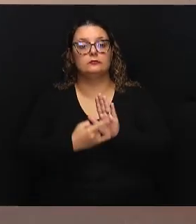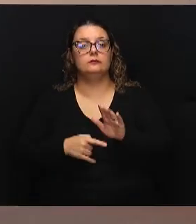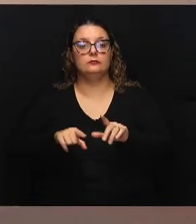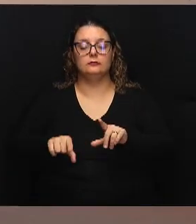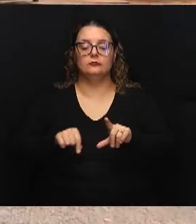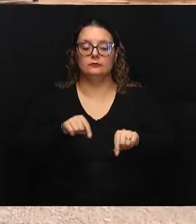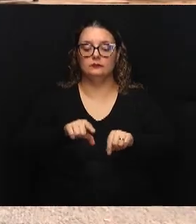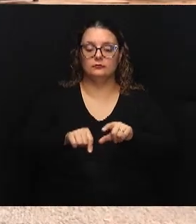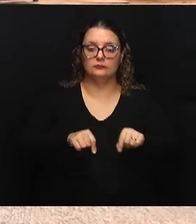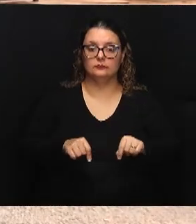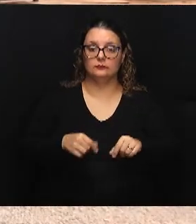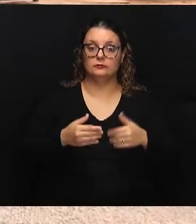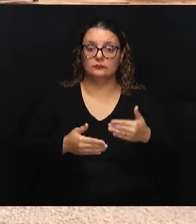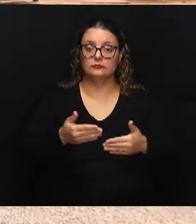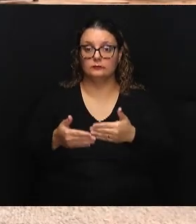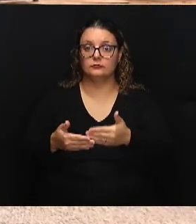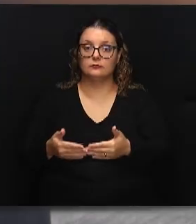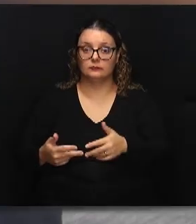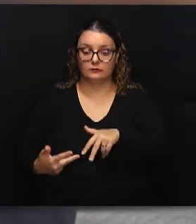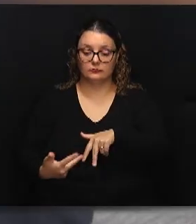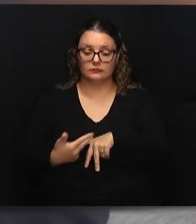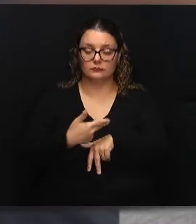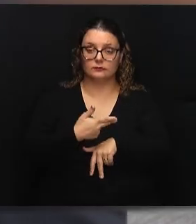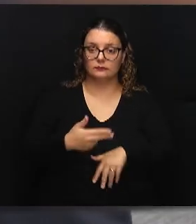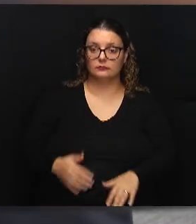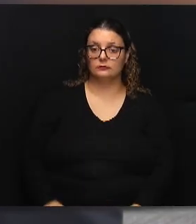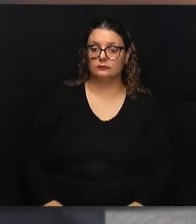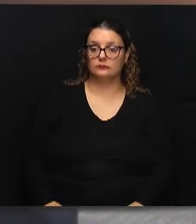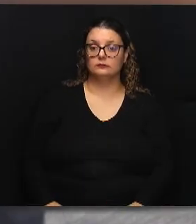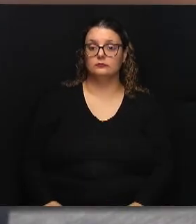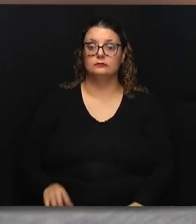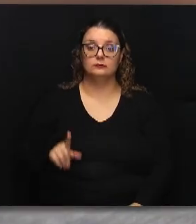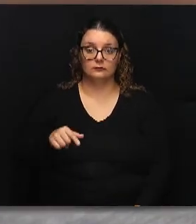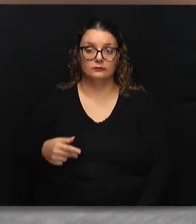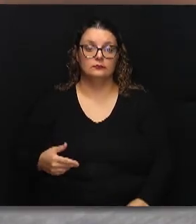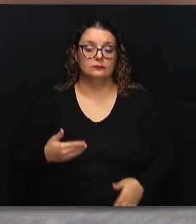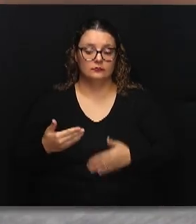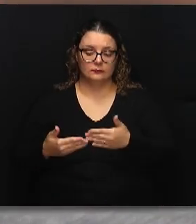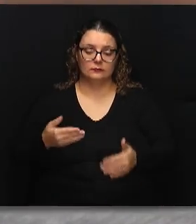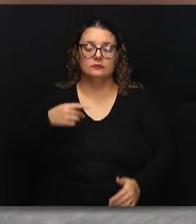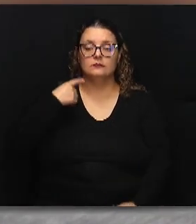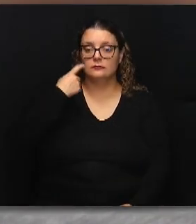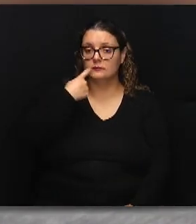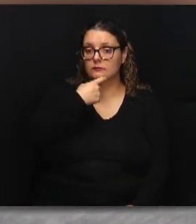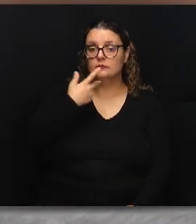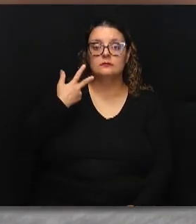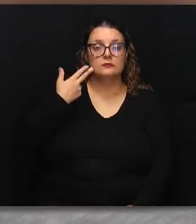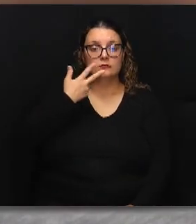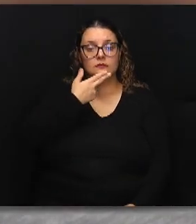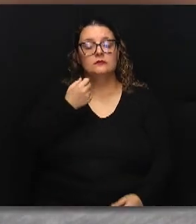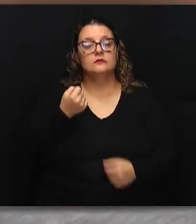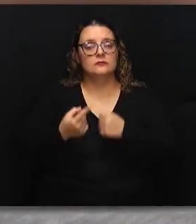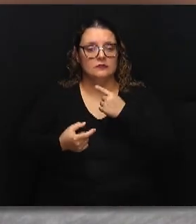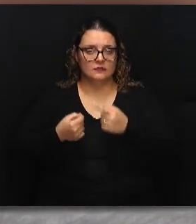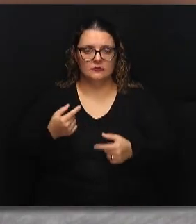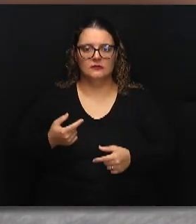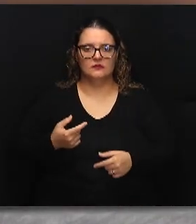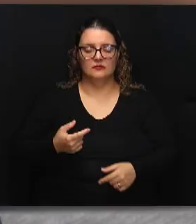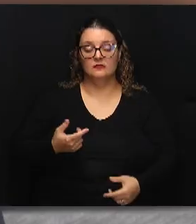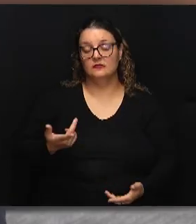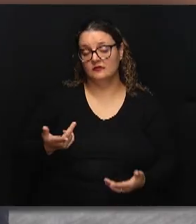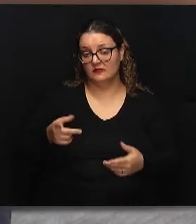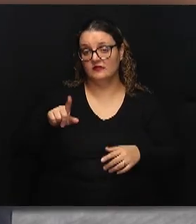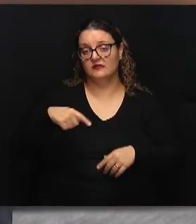para esses procedimentos cirúrgicos. Apesar de ser um procedimento odontológico, em alguns casos